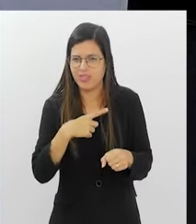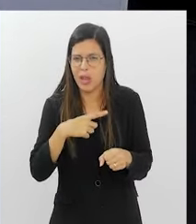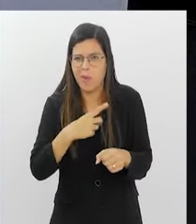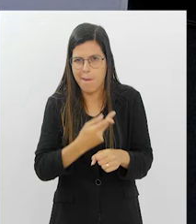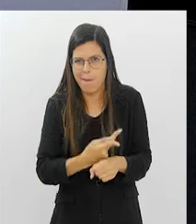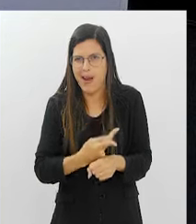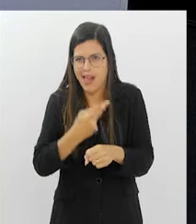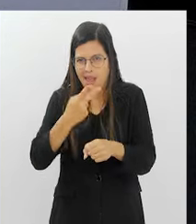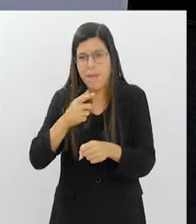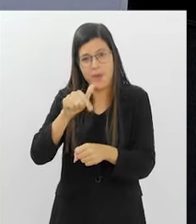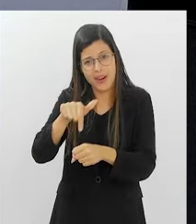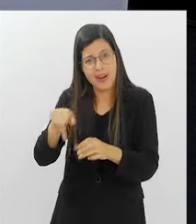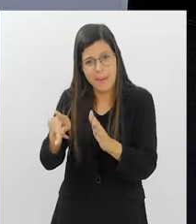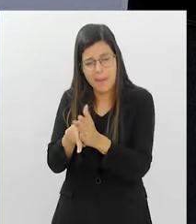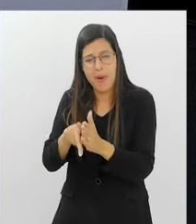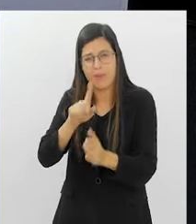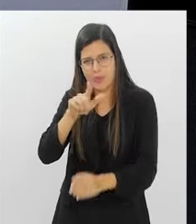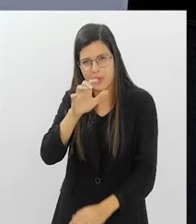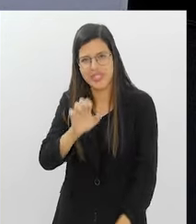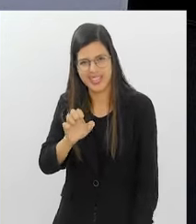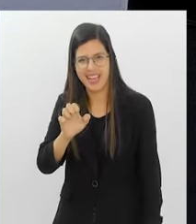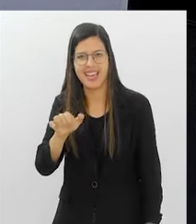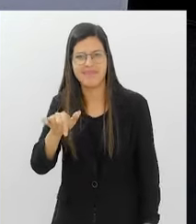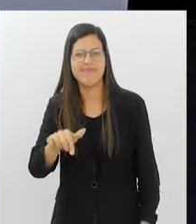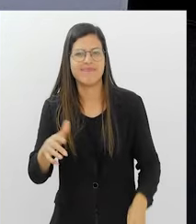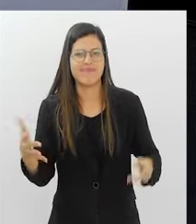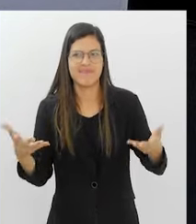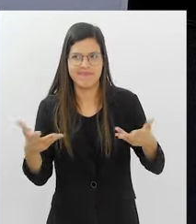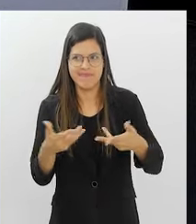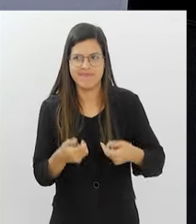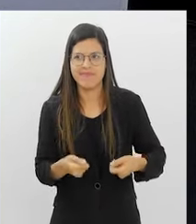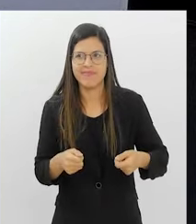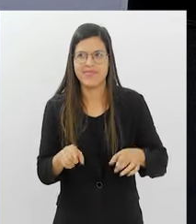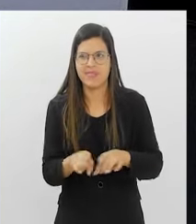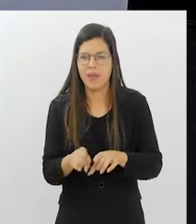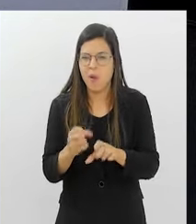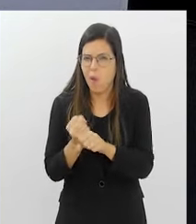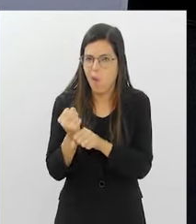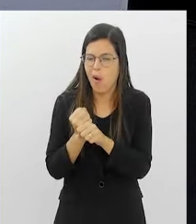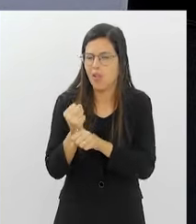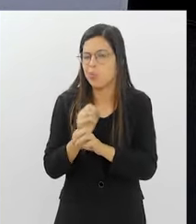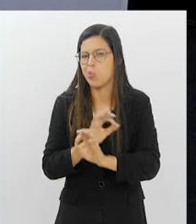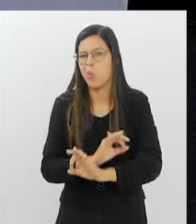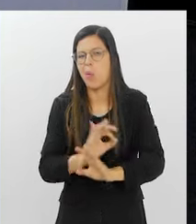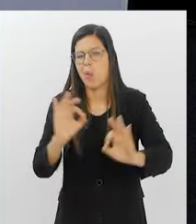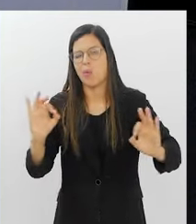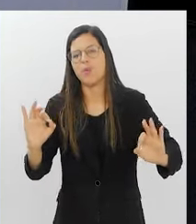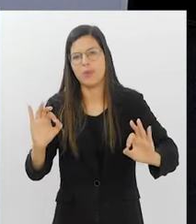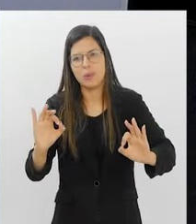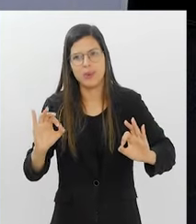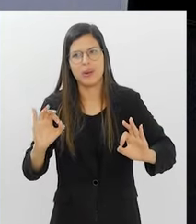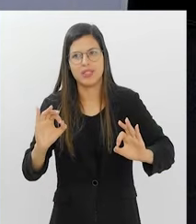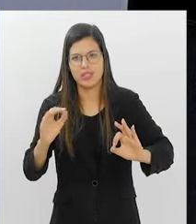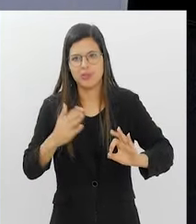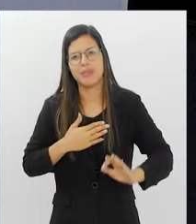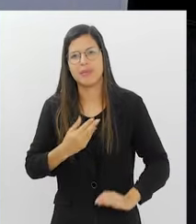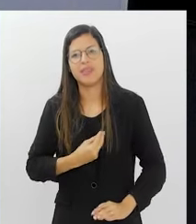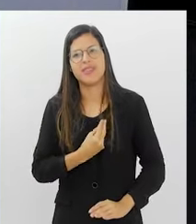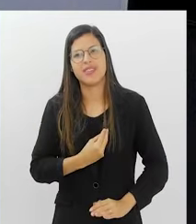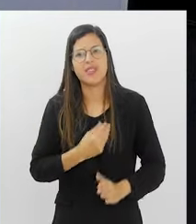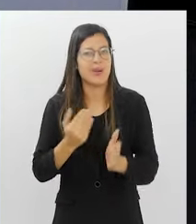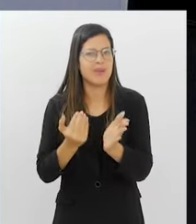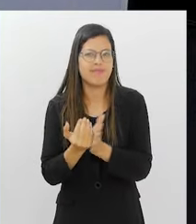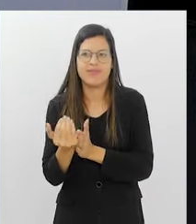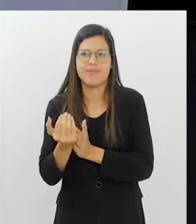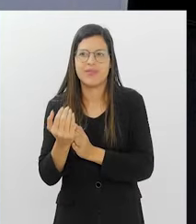prêmio Zé catimba sim prêmio ele é maravilhoso também foi um ano muito abençoado assim na minha carreira e para mim